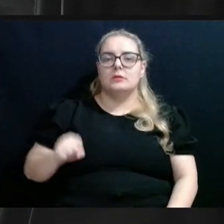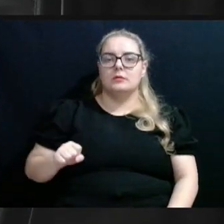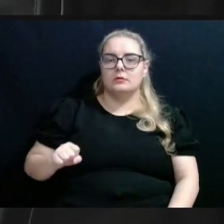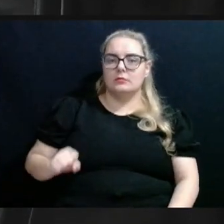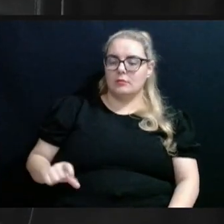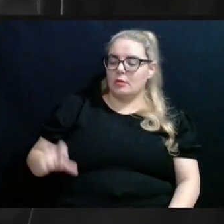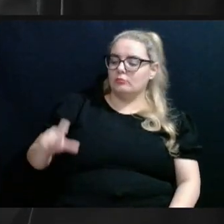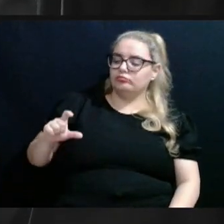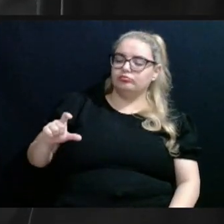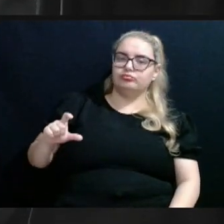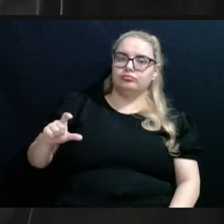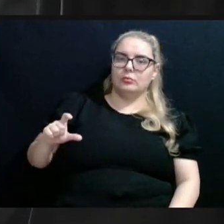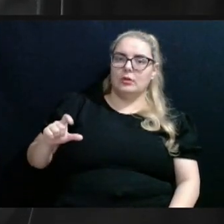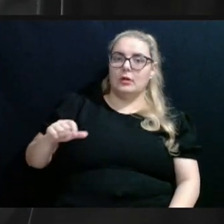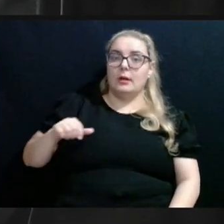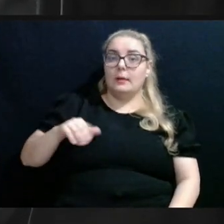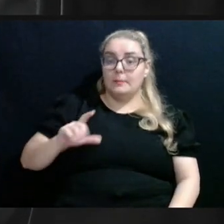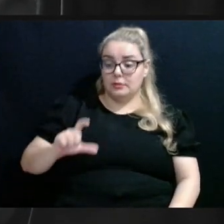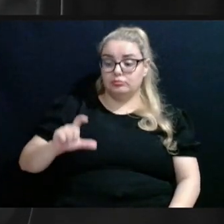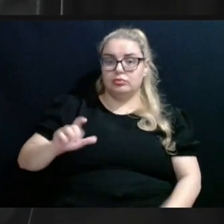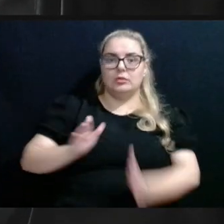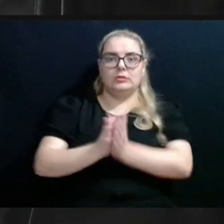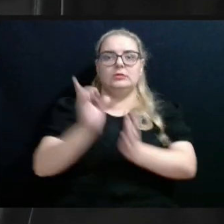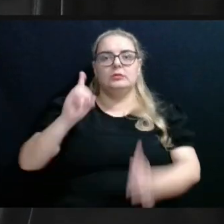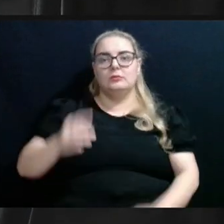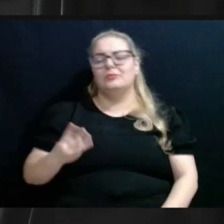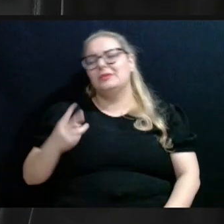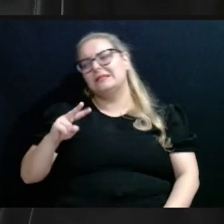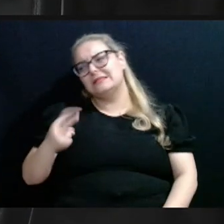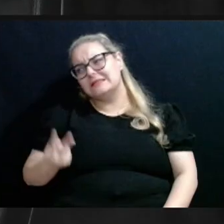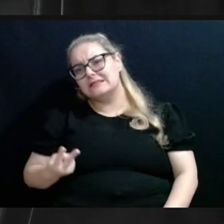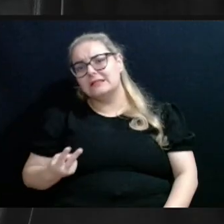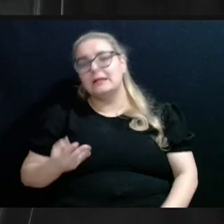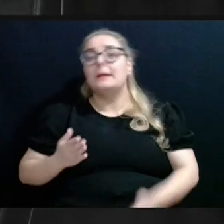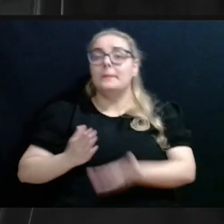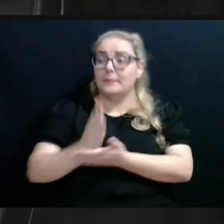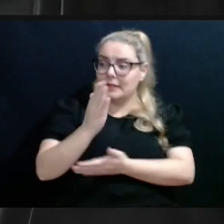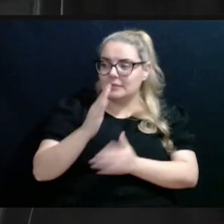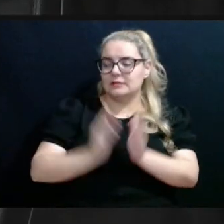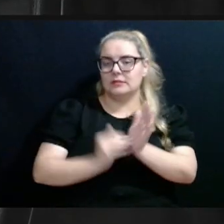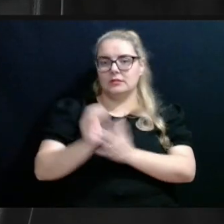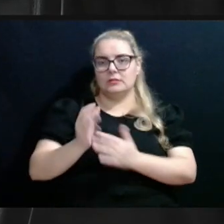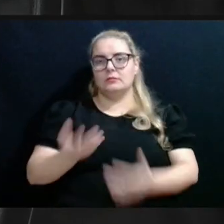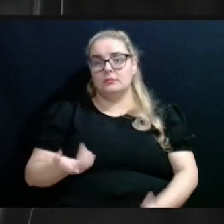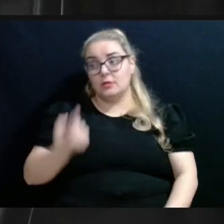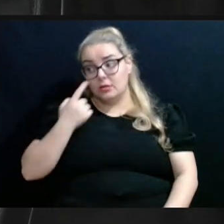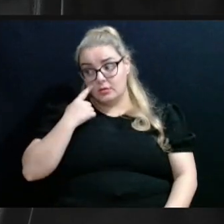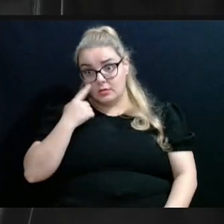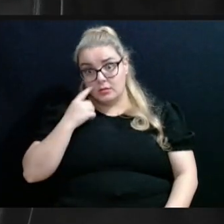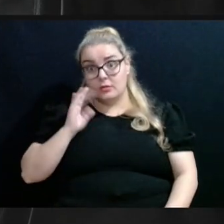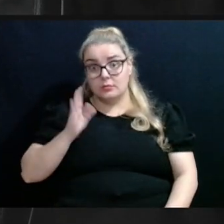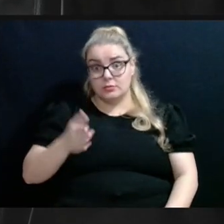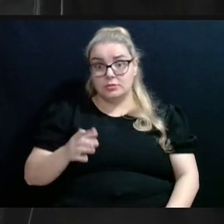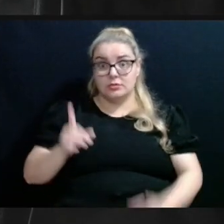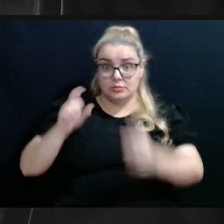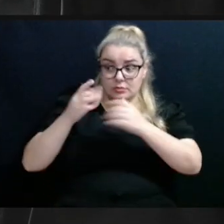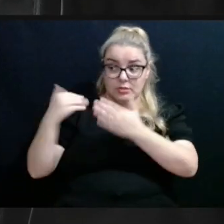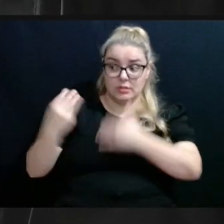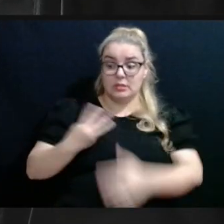mais grosso que a Bíblia. Eu li umas 3 vezes aquele manual para passar no concurso, para você ver como já era complicado há 30, 40 anos